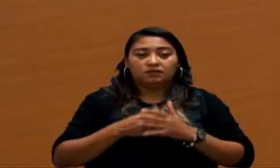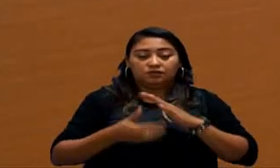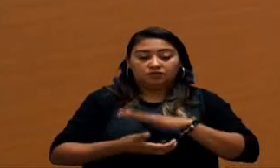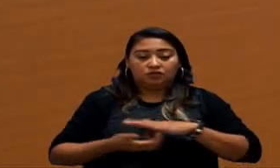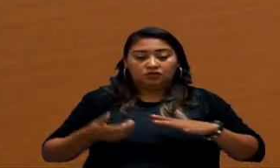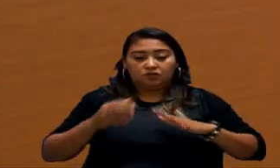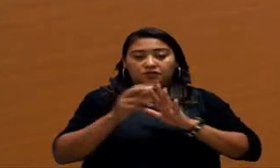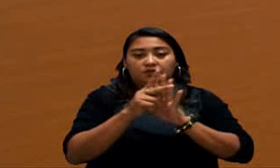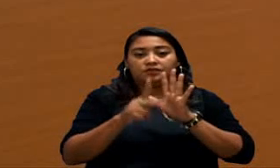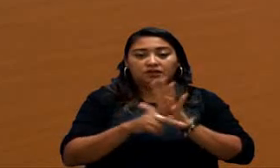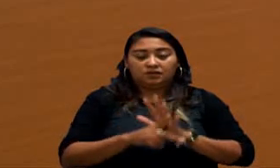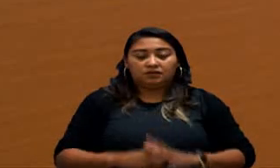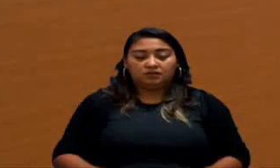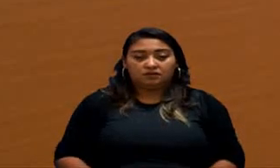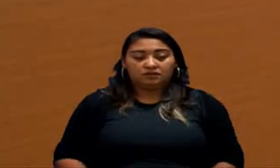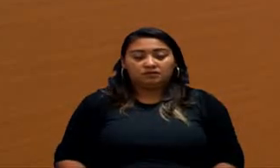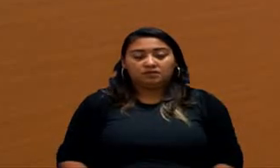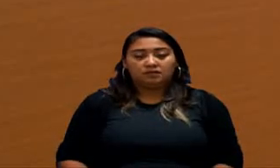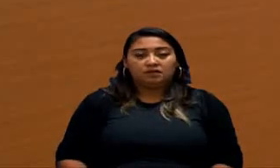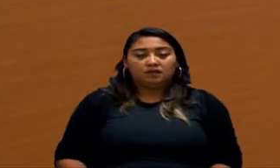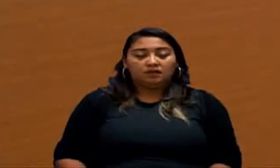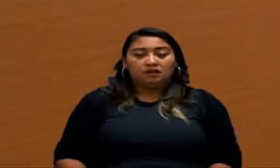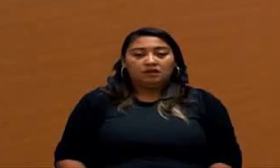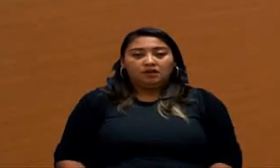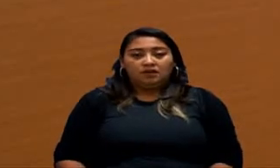projeto? Que retirou o projeto?